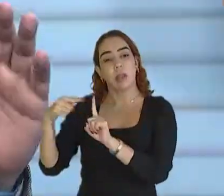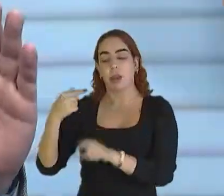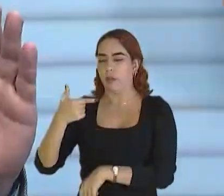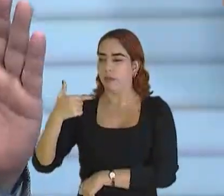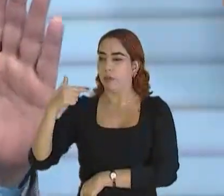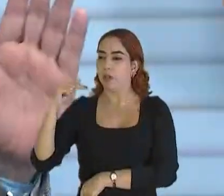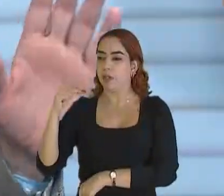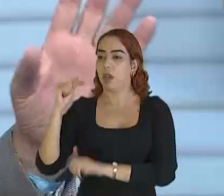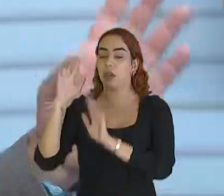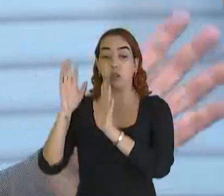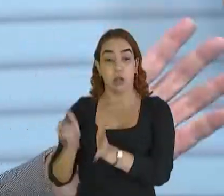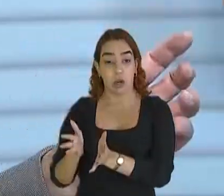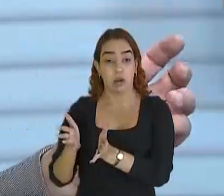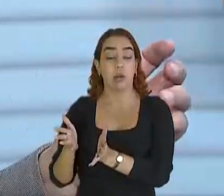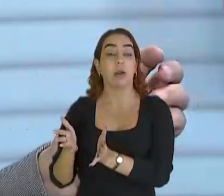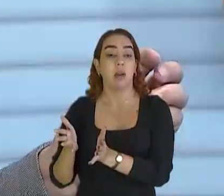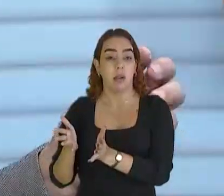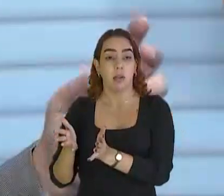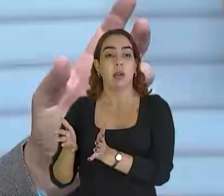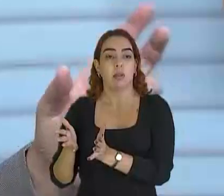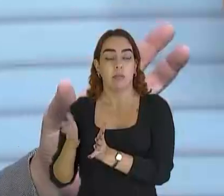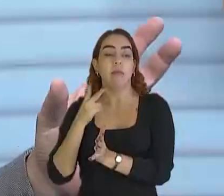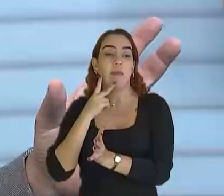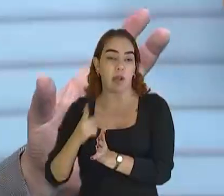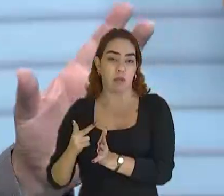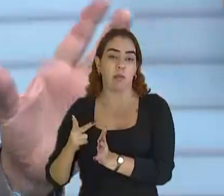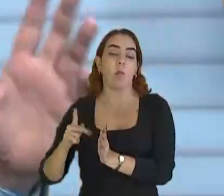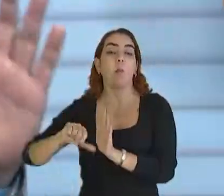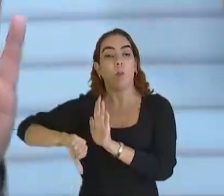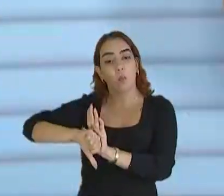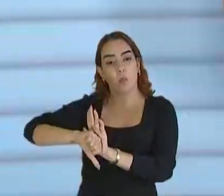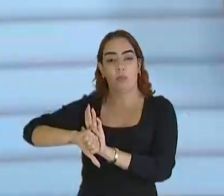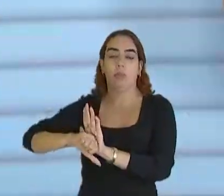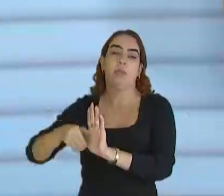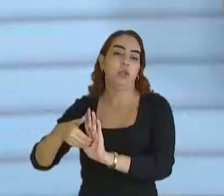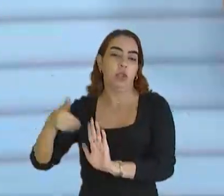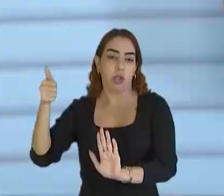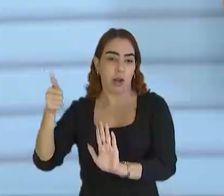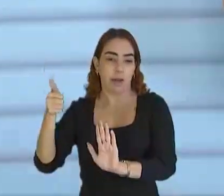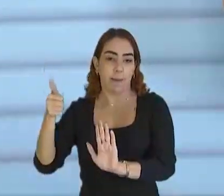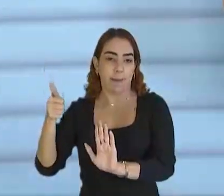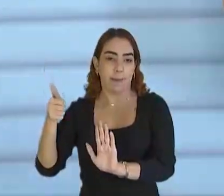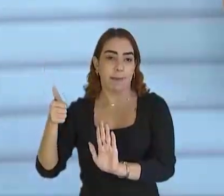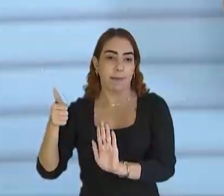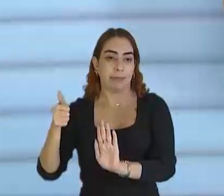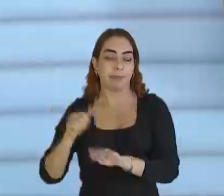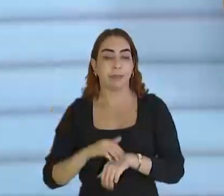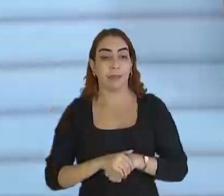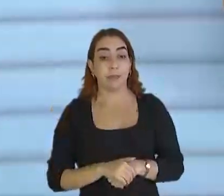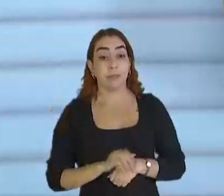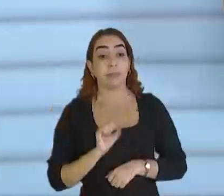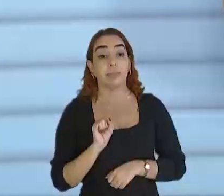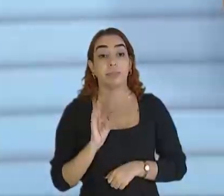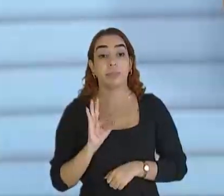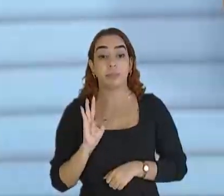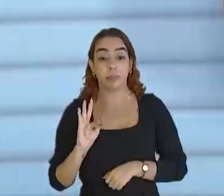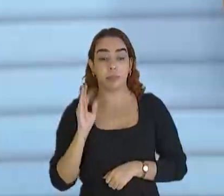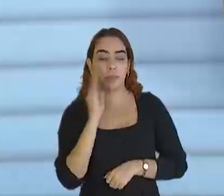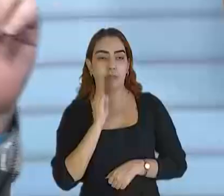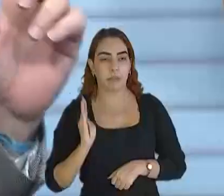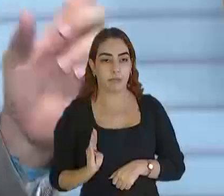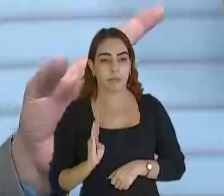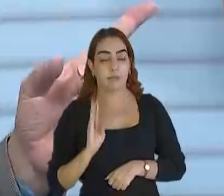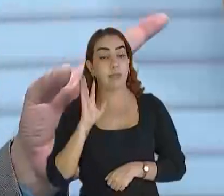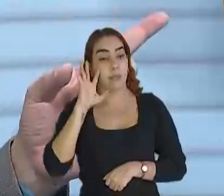27, tem encaminhado no sentido da descriminalização. Pronto, então vamos lá. Qual foi a decisão do Supremo? Essa é a segunda questão. O